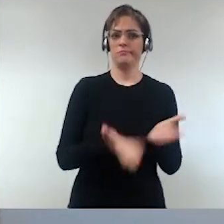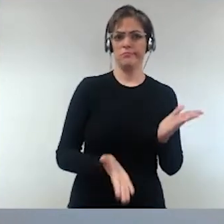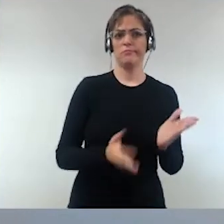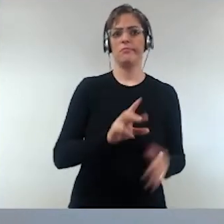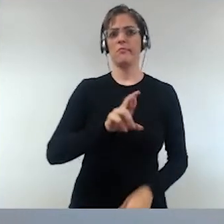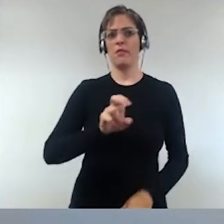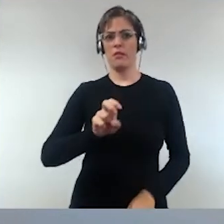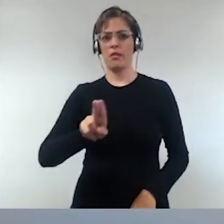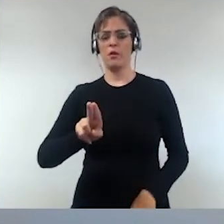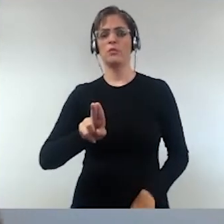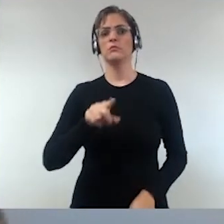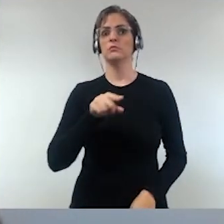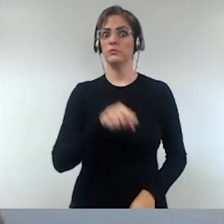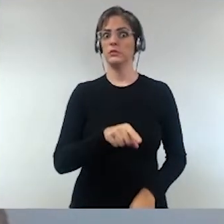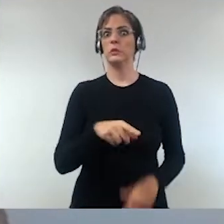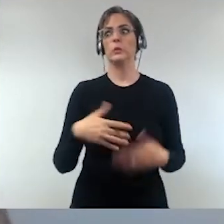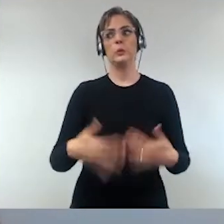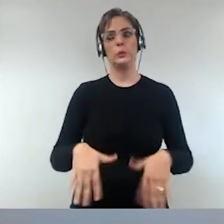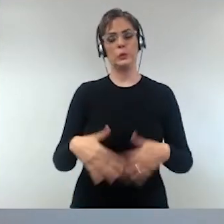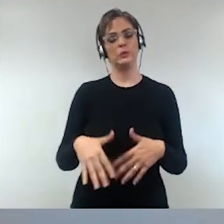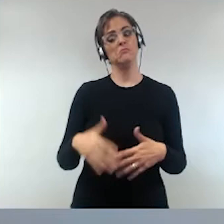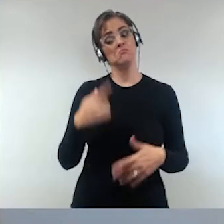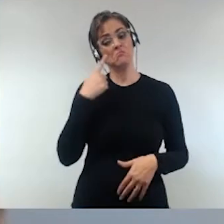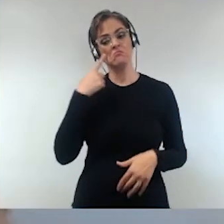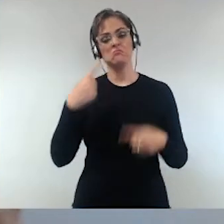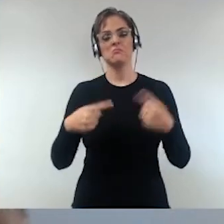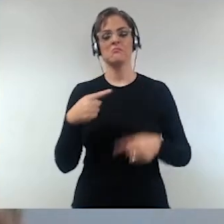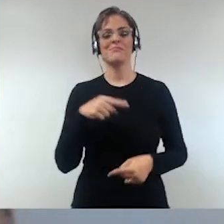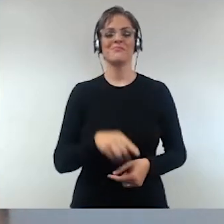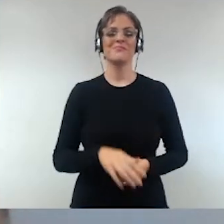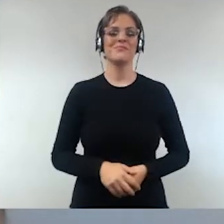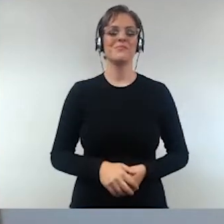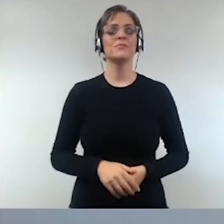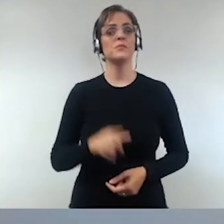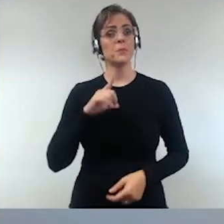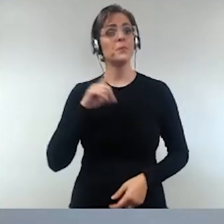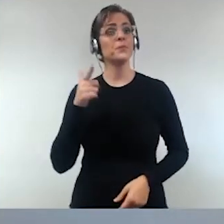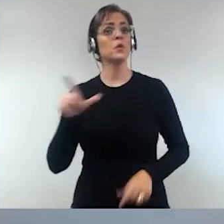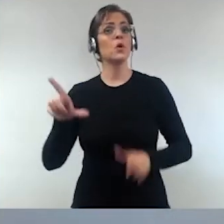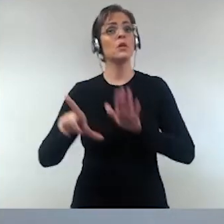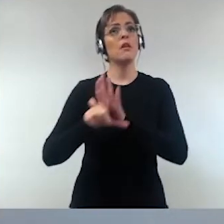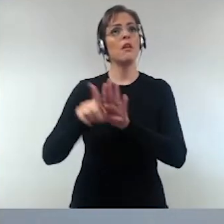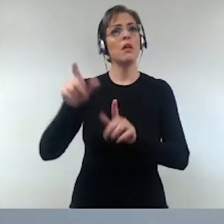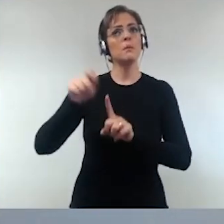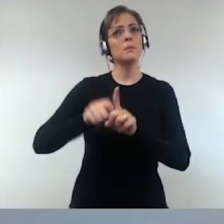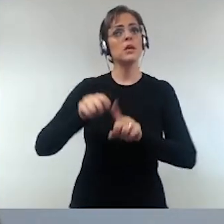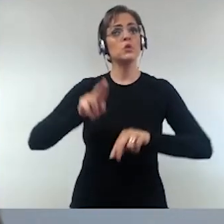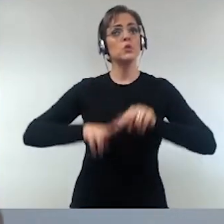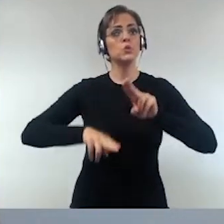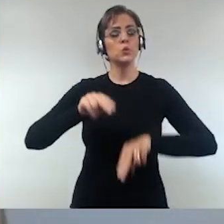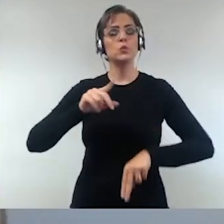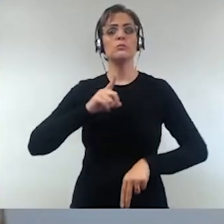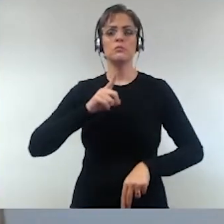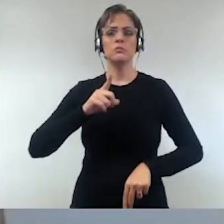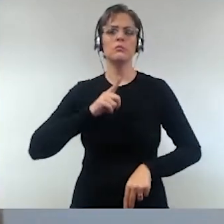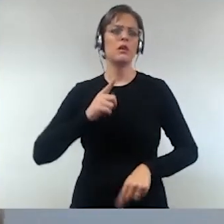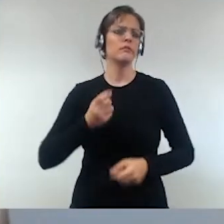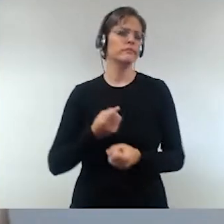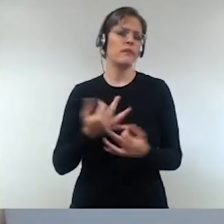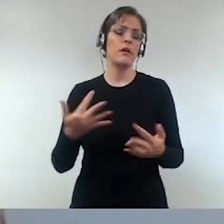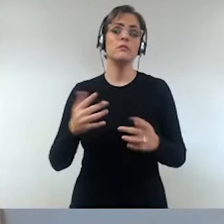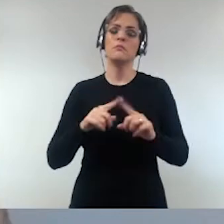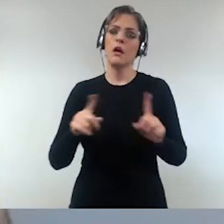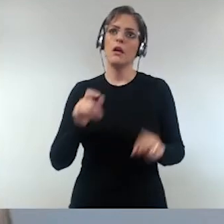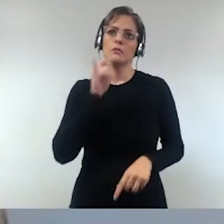é, inclusive, uma consequência bastante discutível. E a gente teve também uma lei em junho que previu, dentre outras coisas,